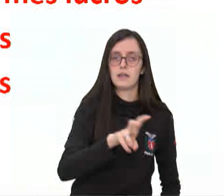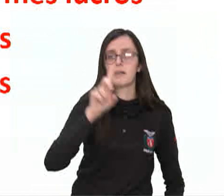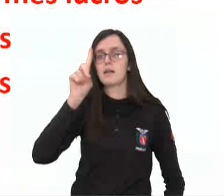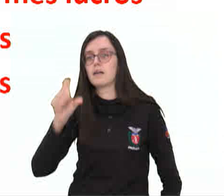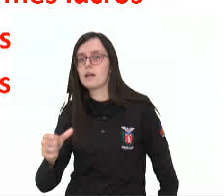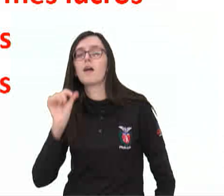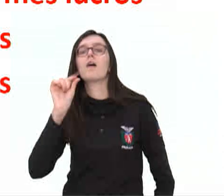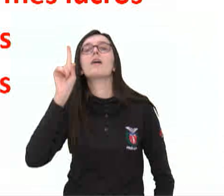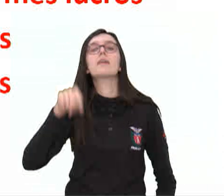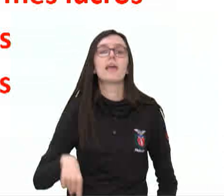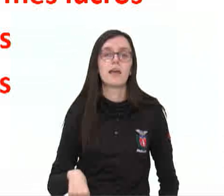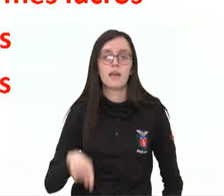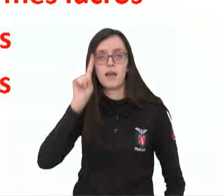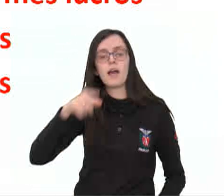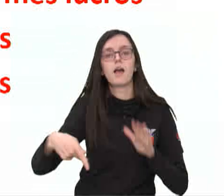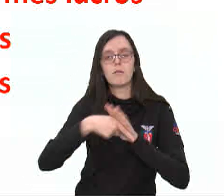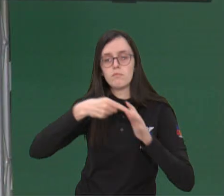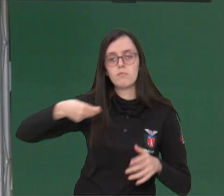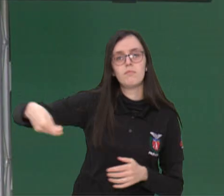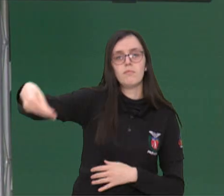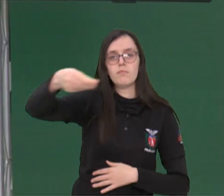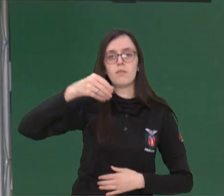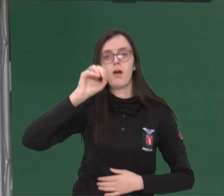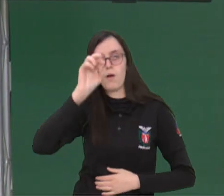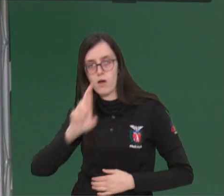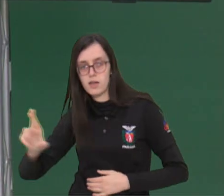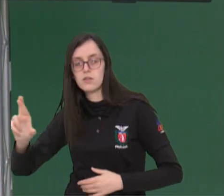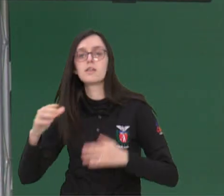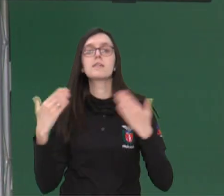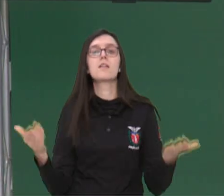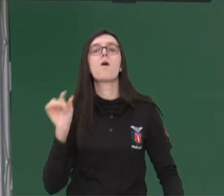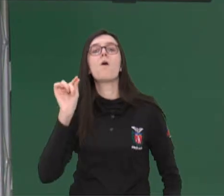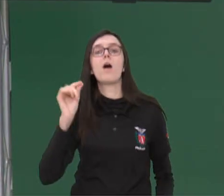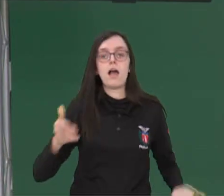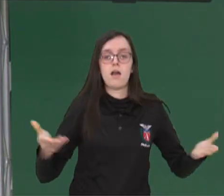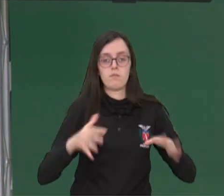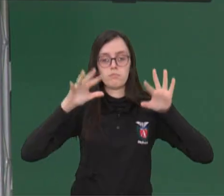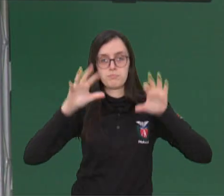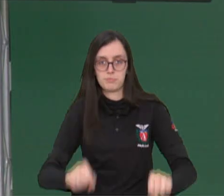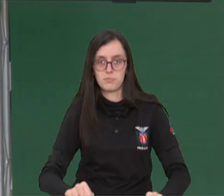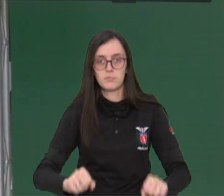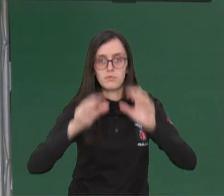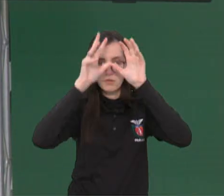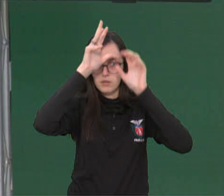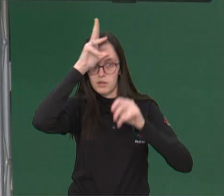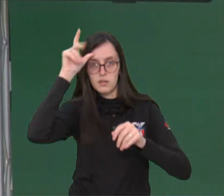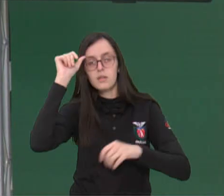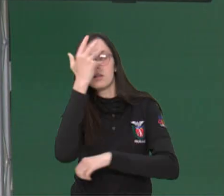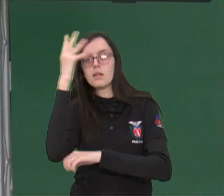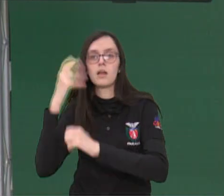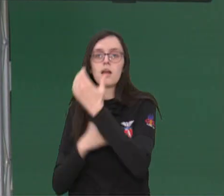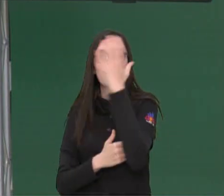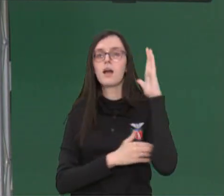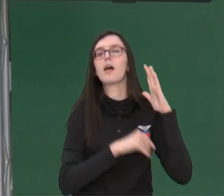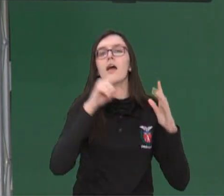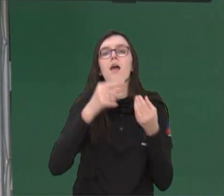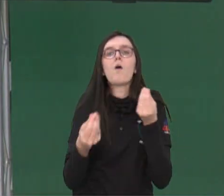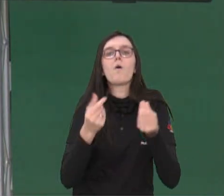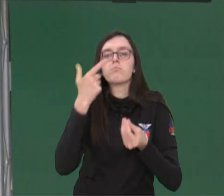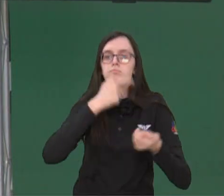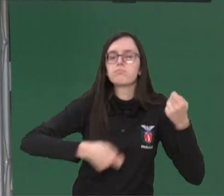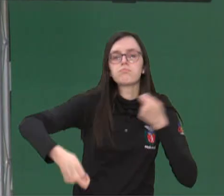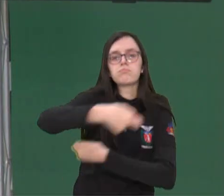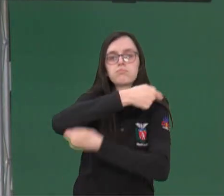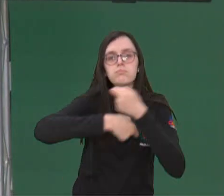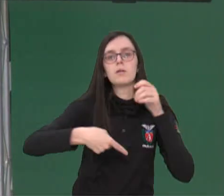foram as especiarias que vinham do Oriente. Então, agora, a ocupação da Amazônia, o grande incentivo, a comercialização